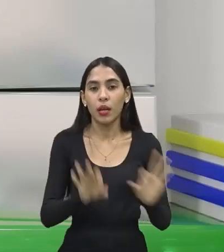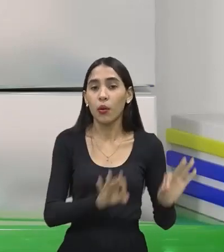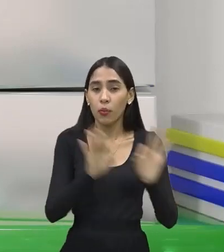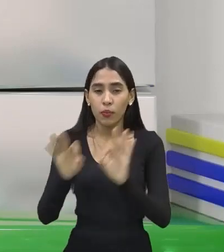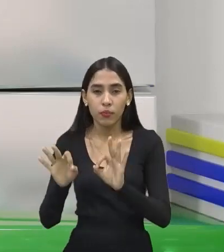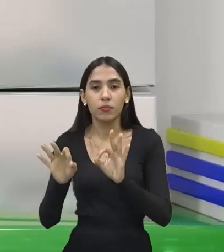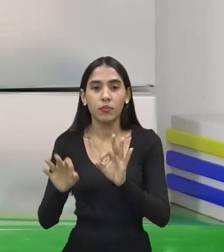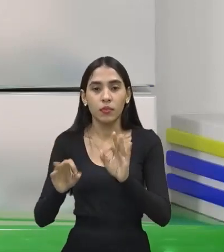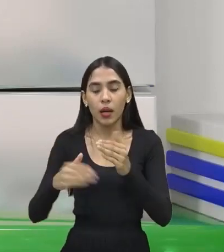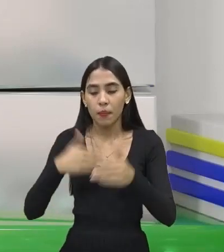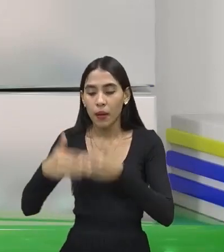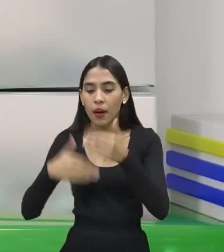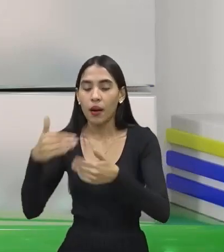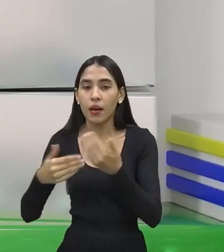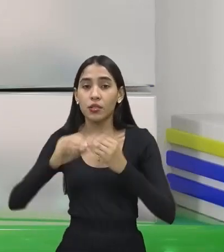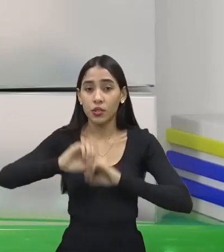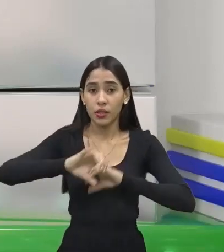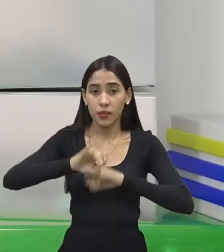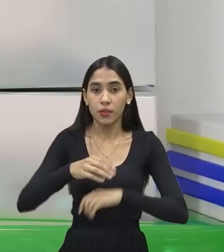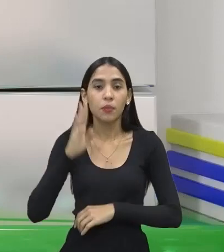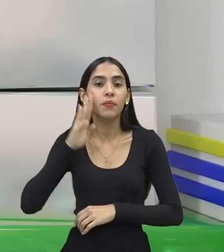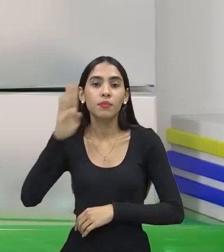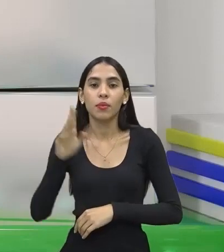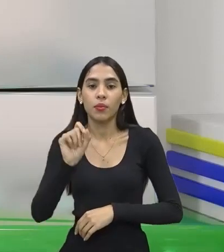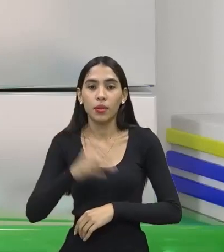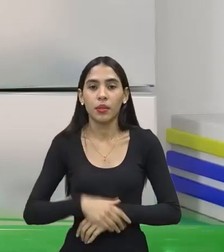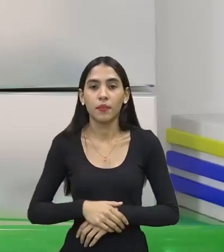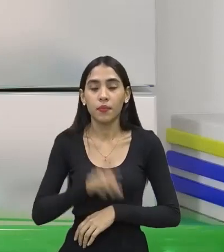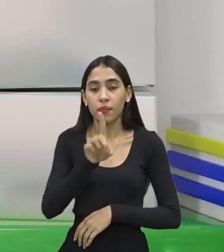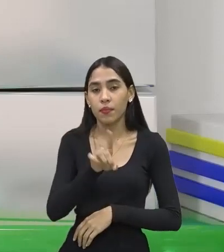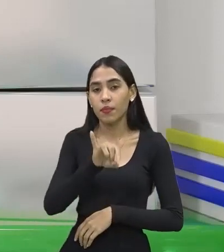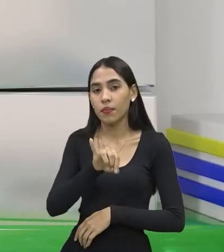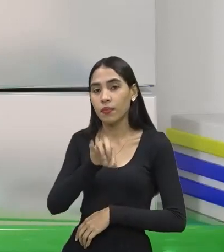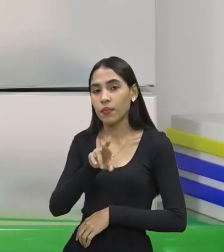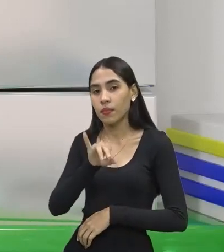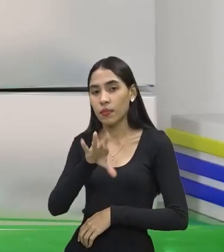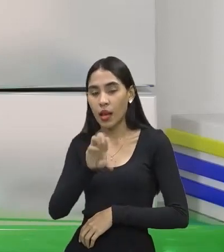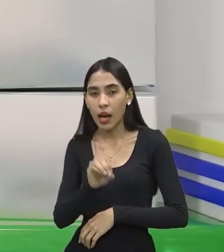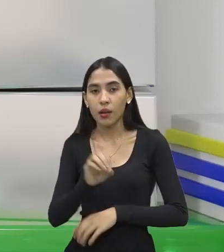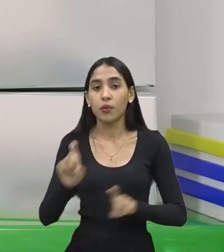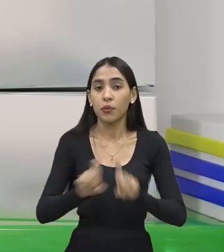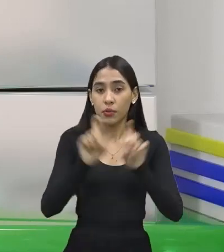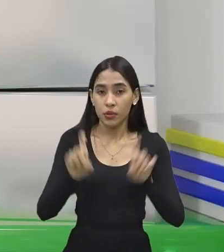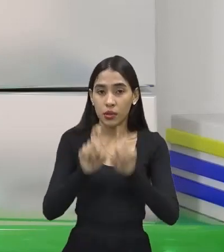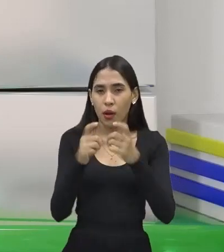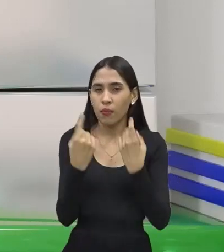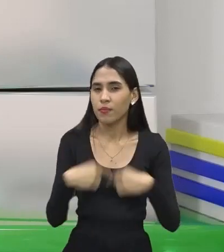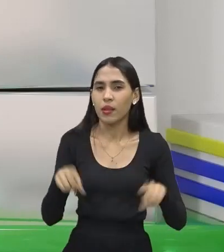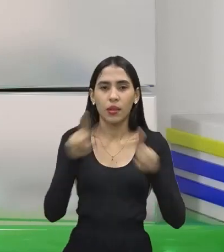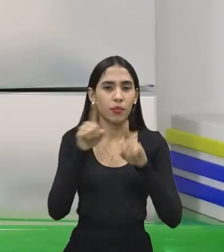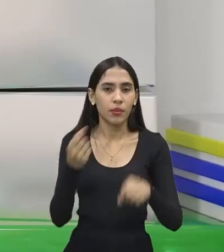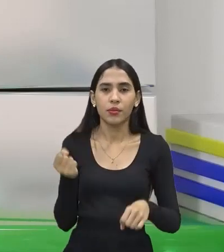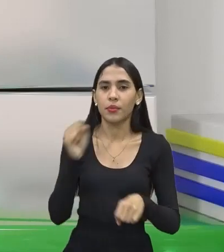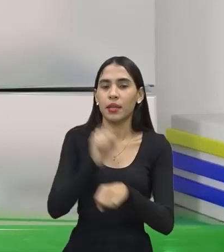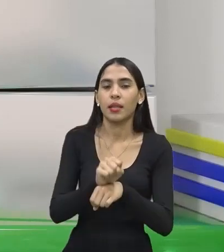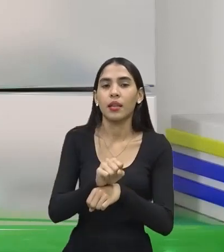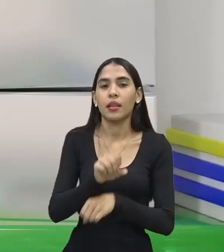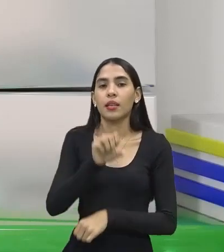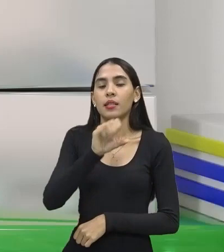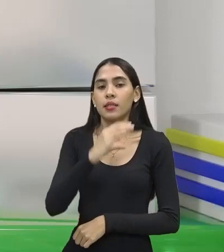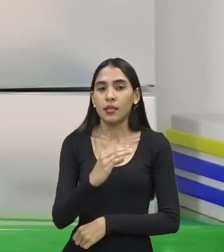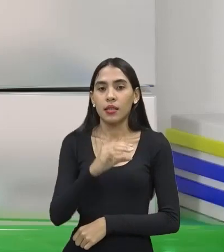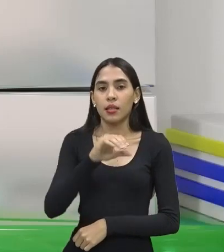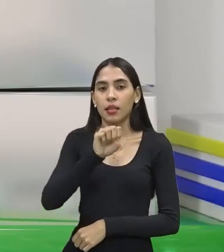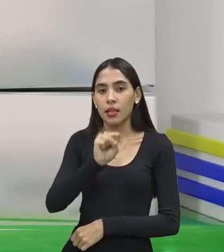aulas, principalmente em se tratando de diário digital, tá? Você não precisa esperar o CSA do